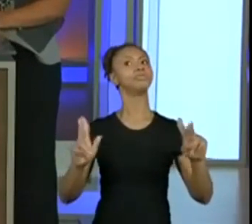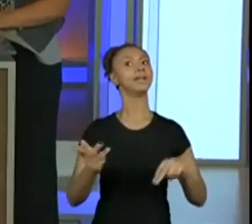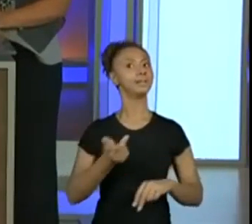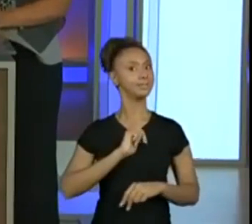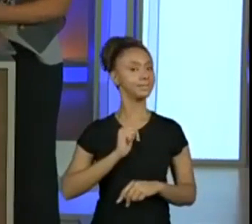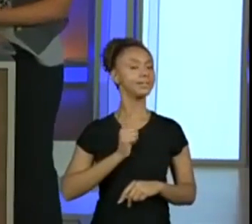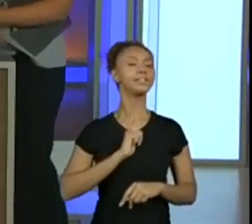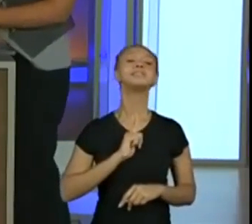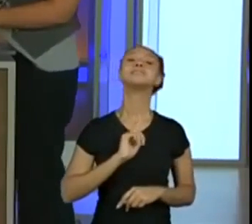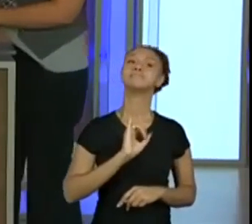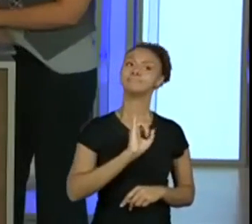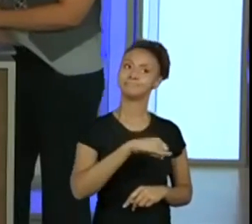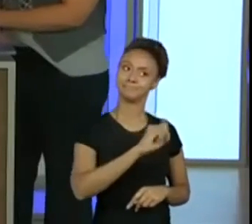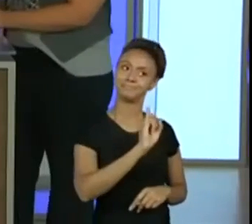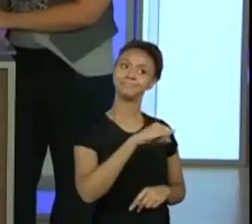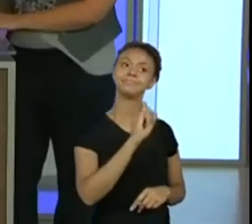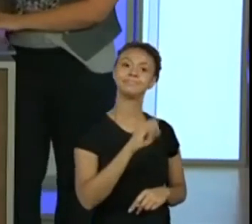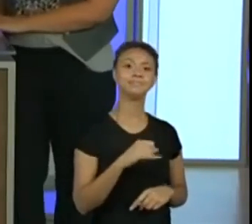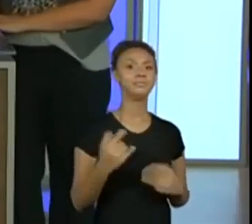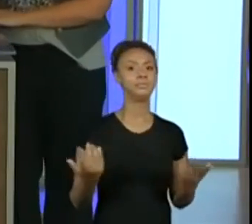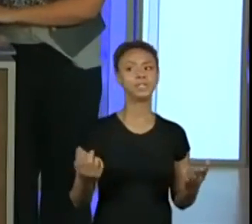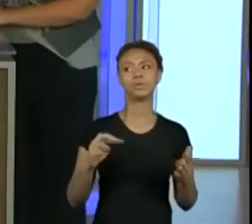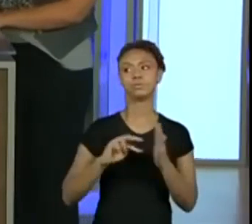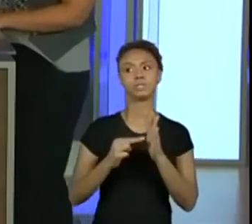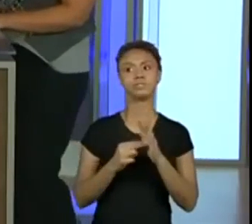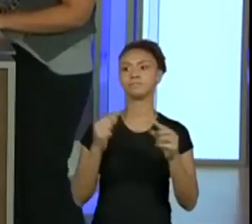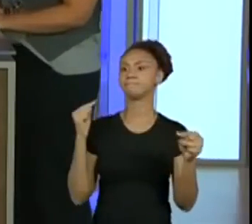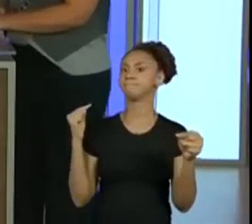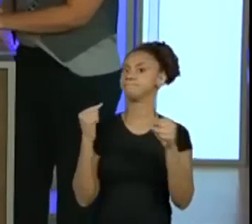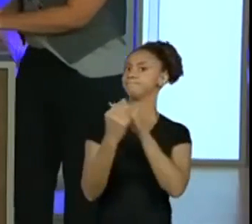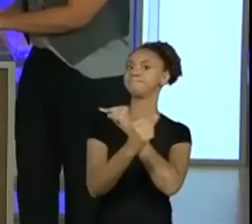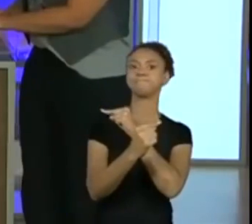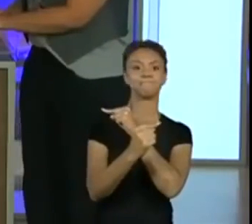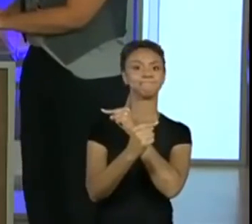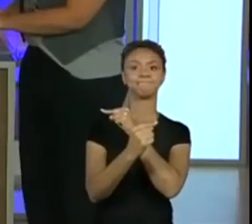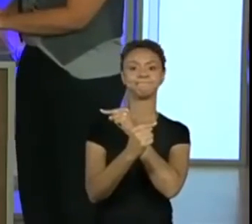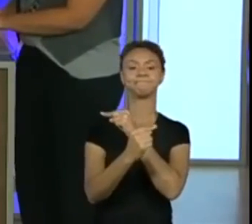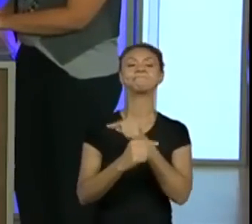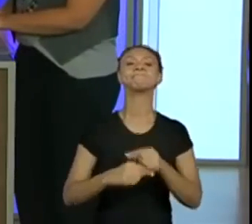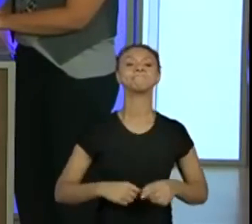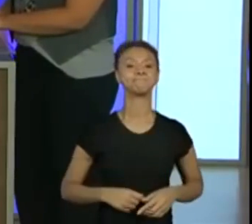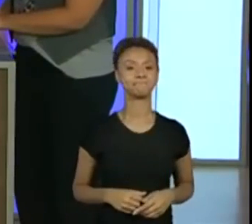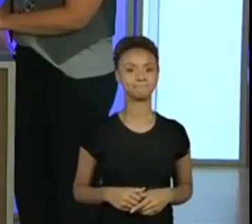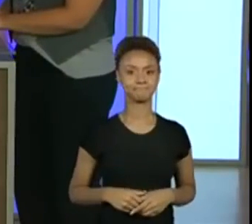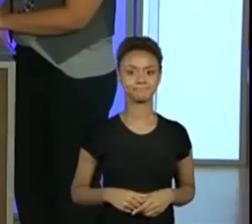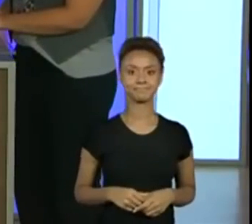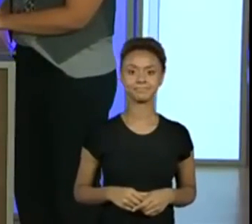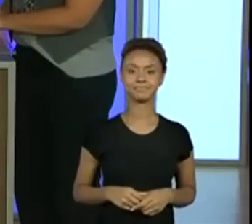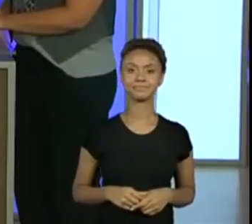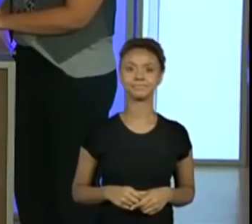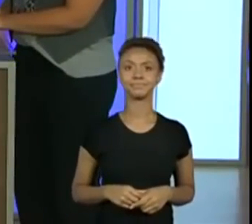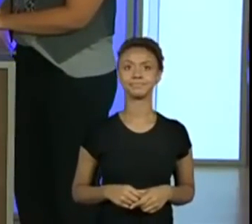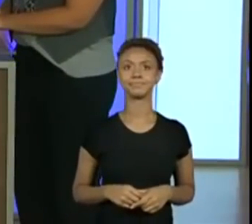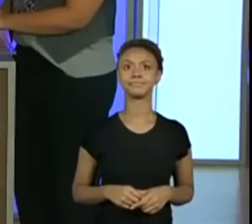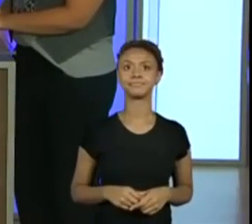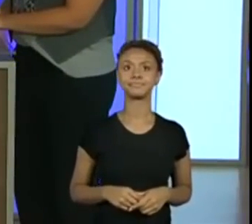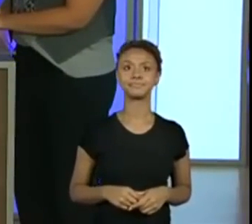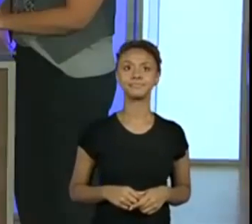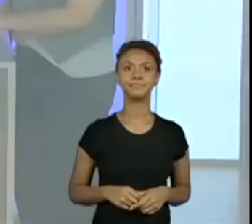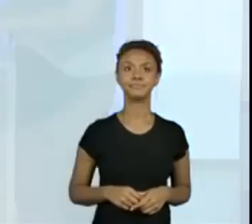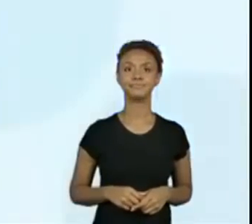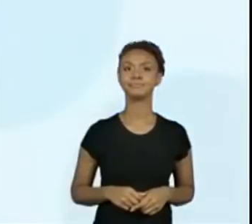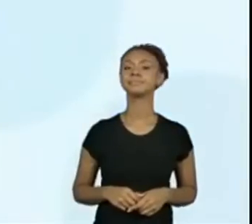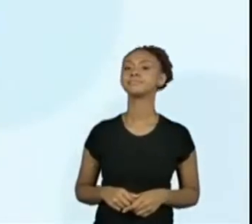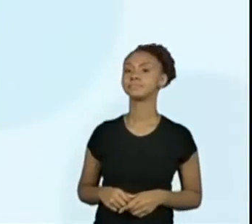são diferentes, então eles não são equivalentes. Não são equivalentes. Então, vamos escrever aqui. Não.